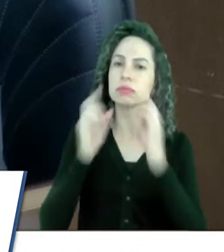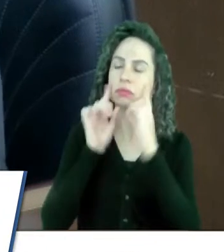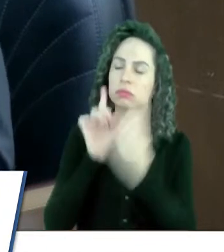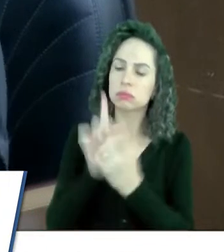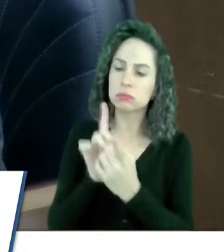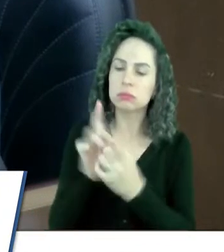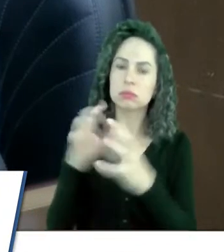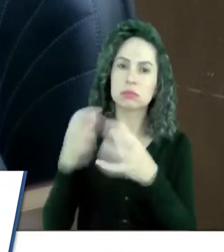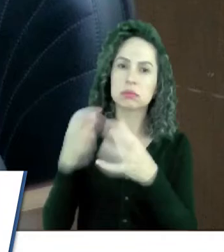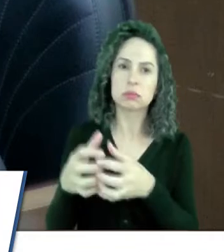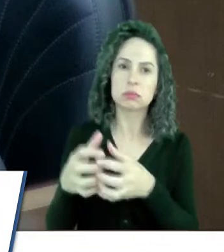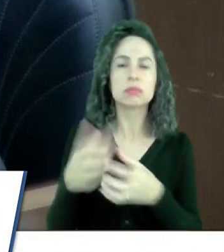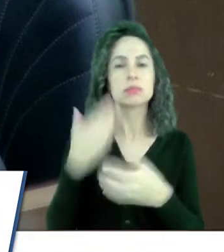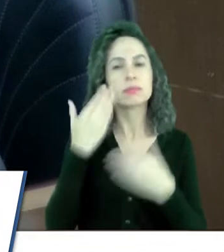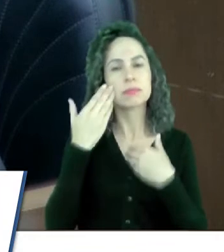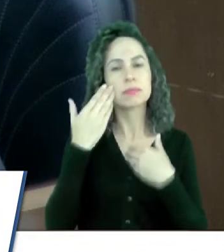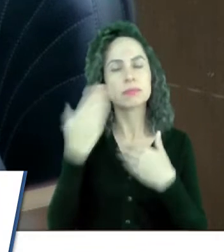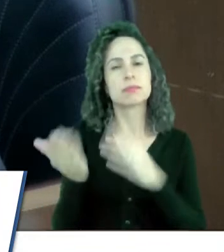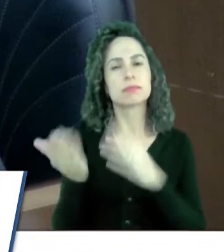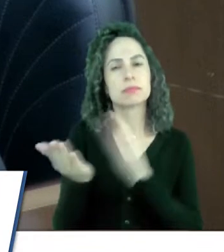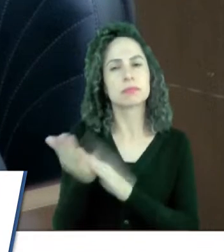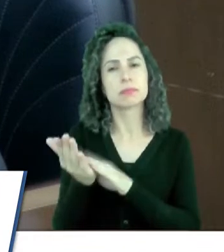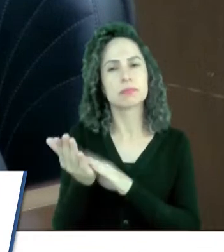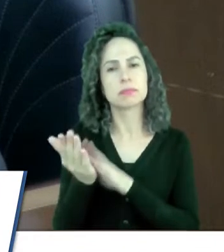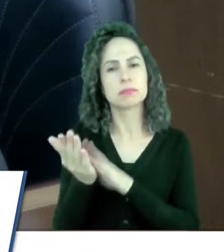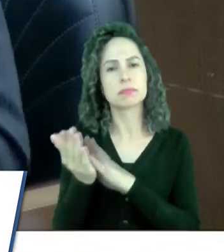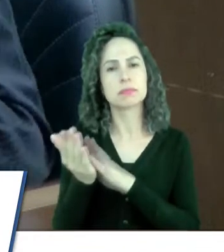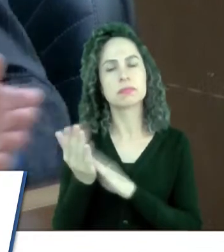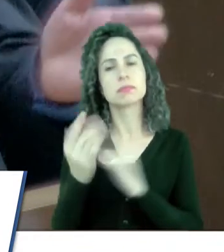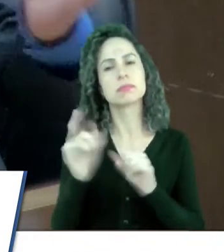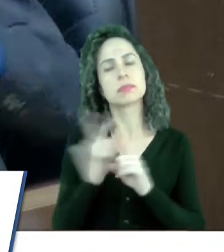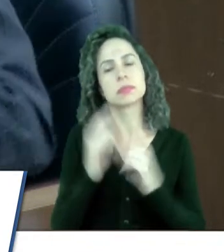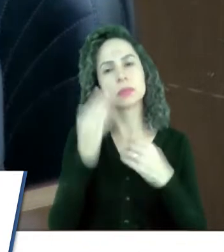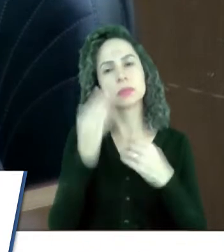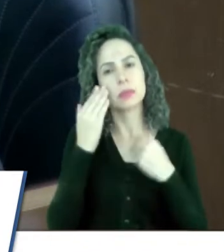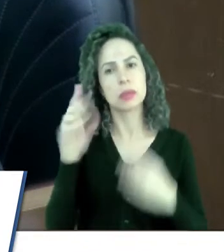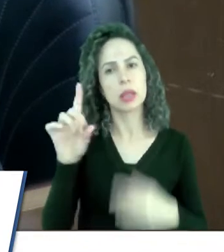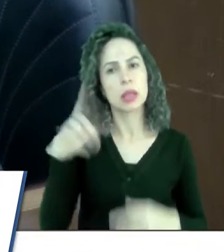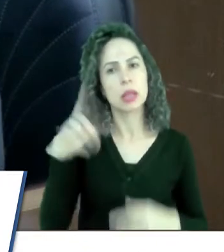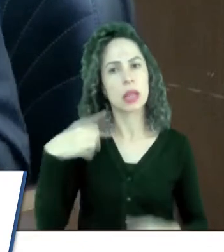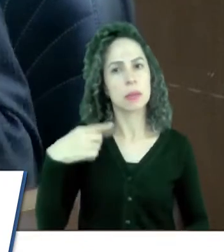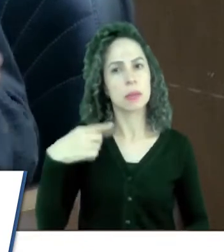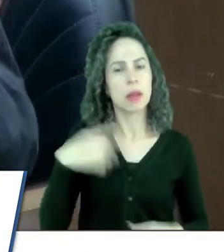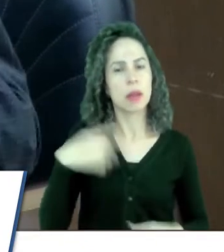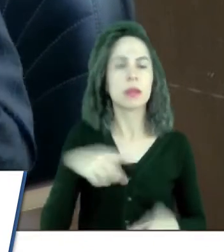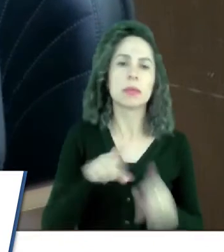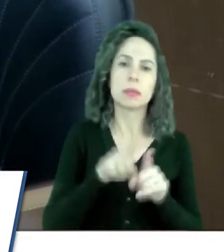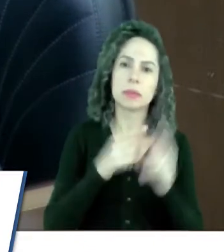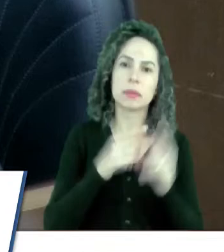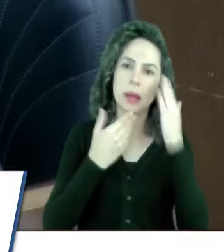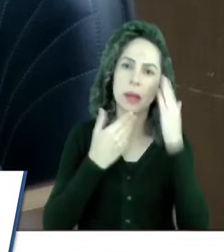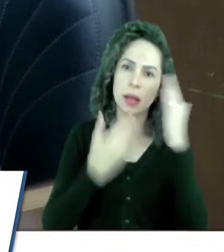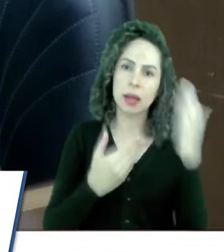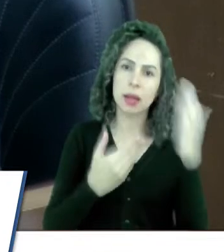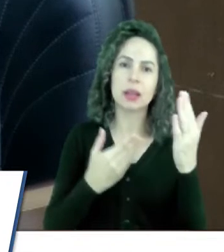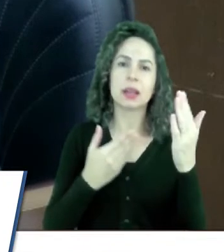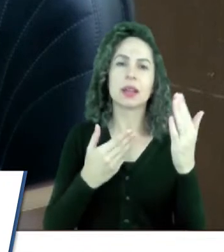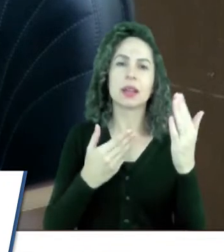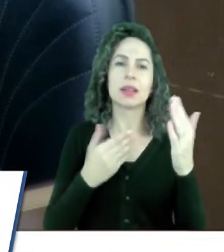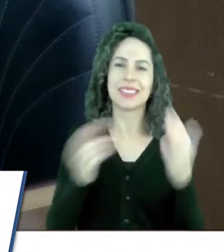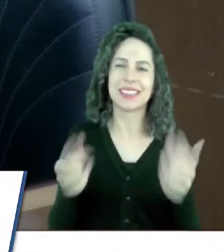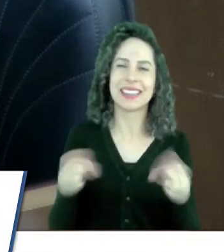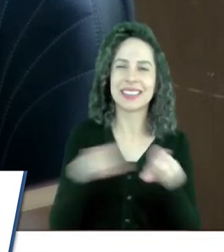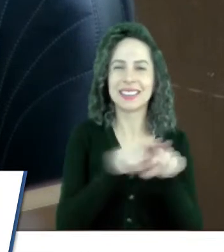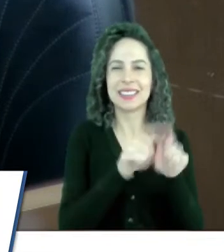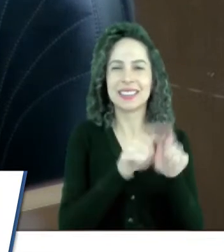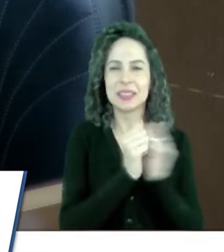de parabenizar, né, e agradecer ao deputado Arnaldo Giardini, mas também agradecer aqui essa parceria, né, que nós